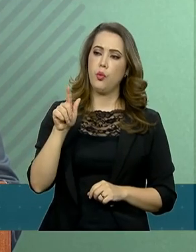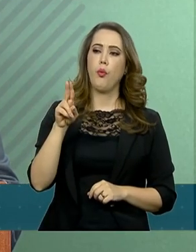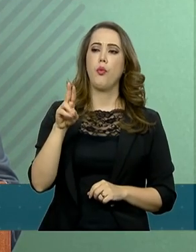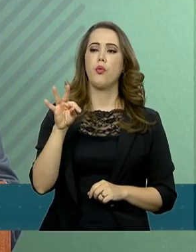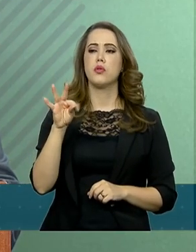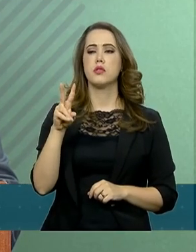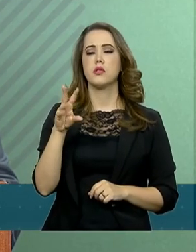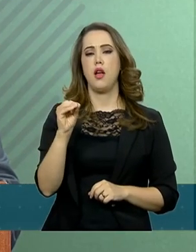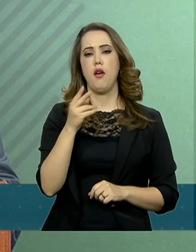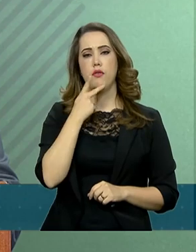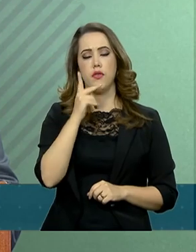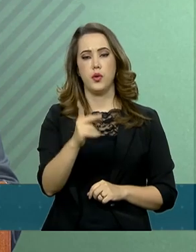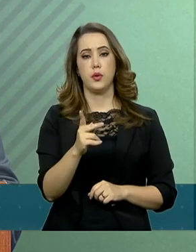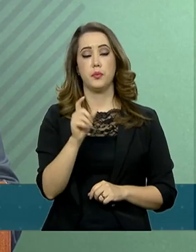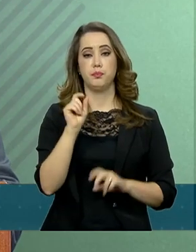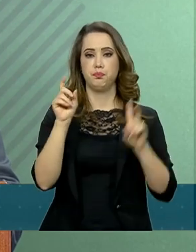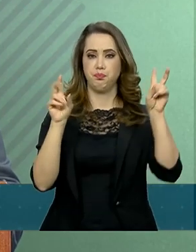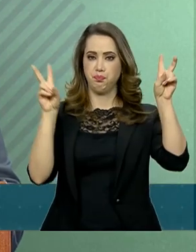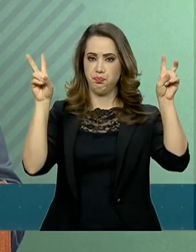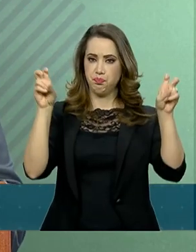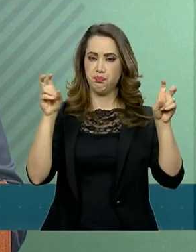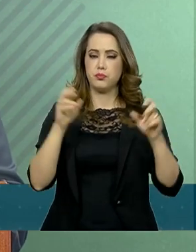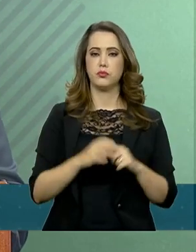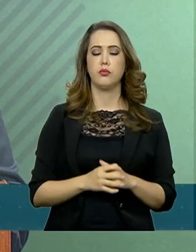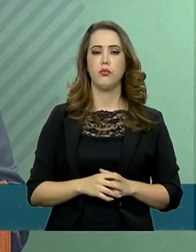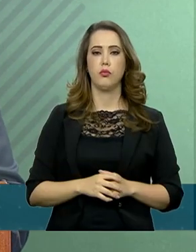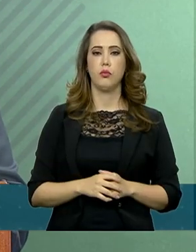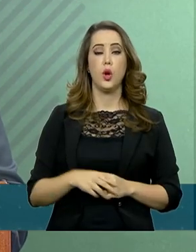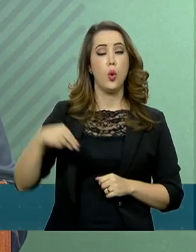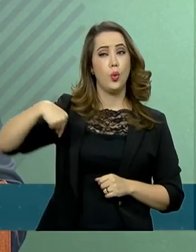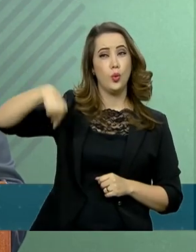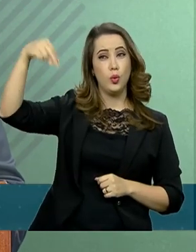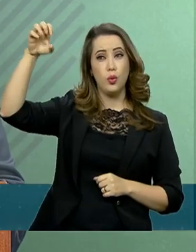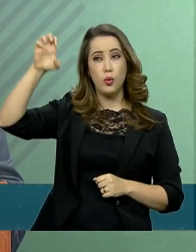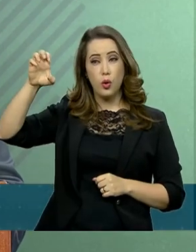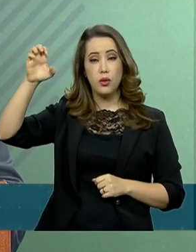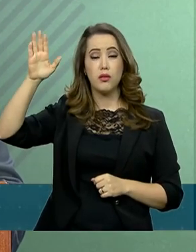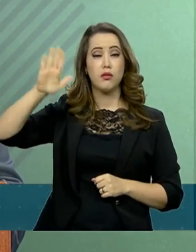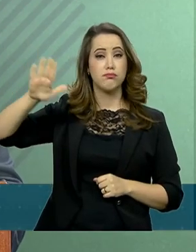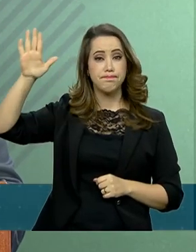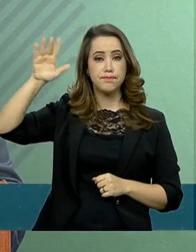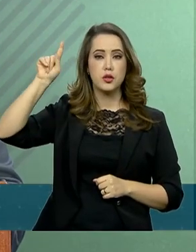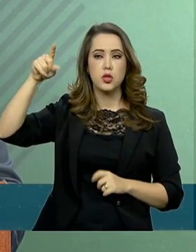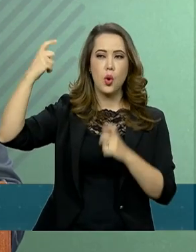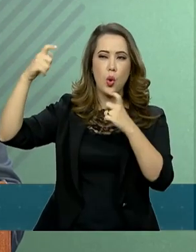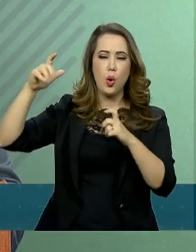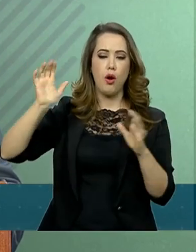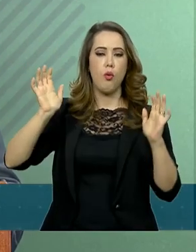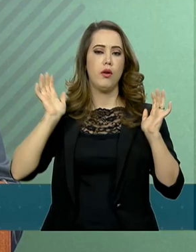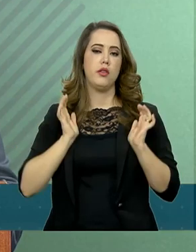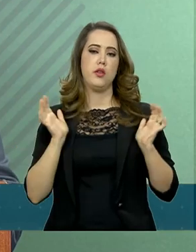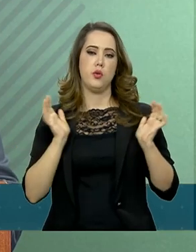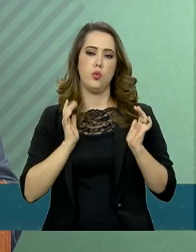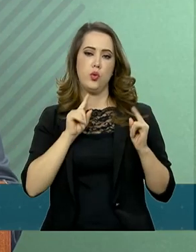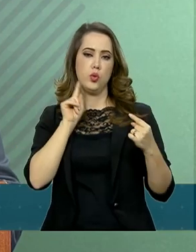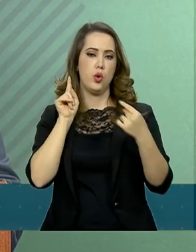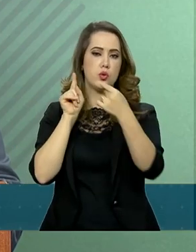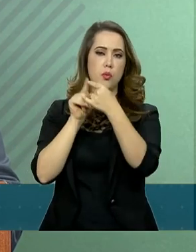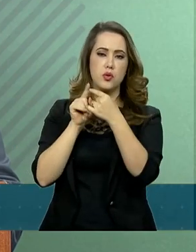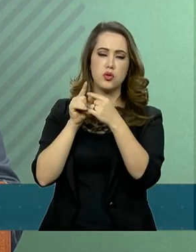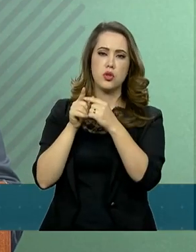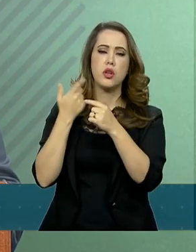o nordeste é uma região extremamente rica e nosso objetivo é explorar